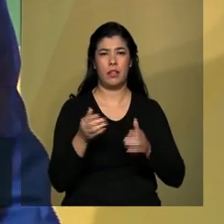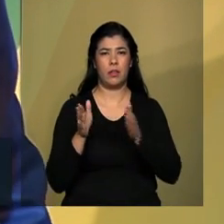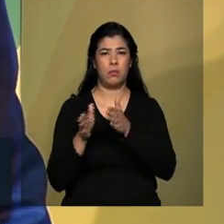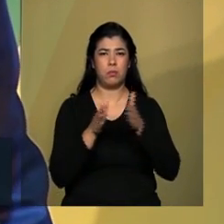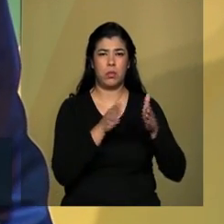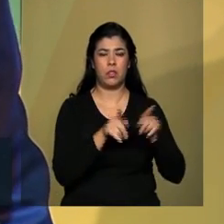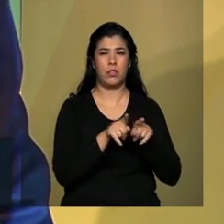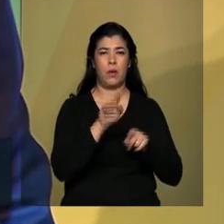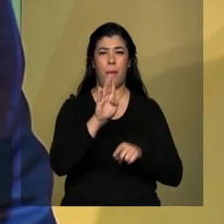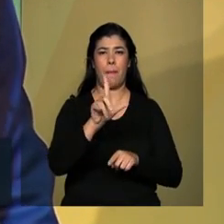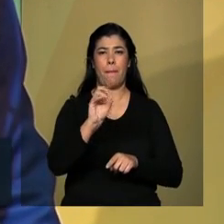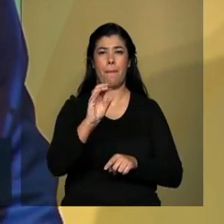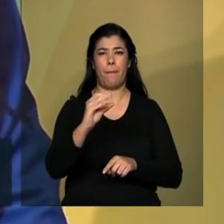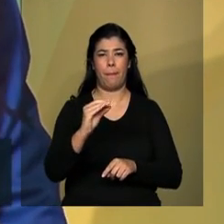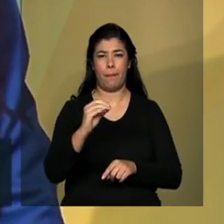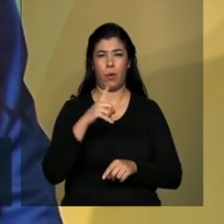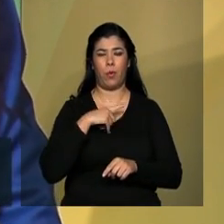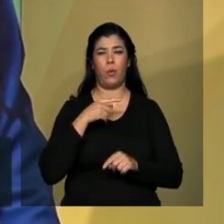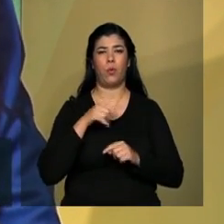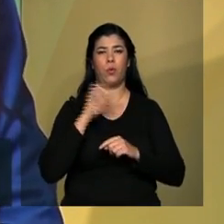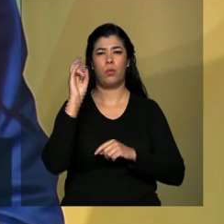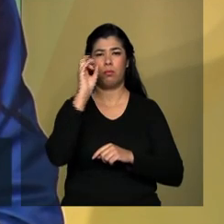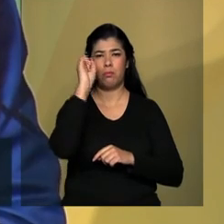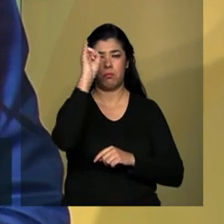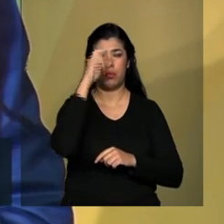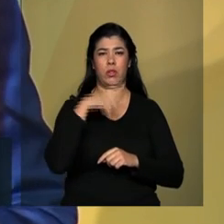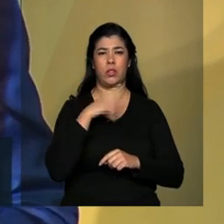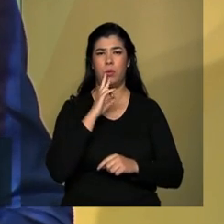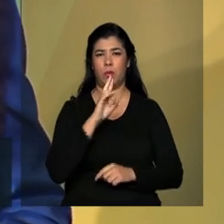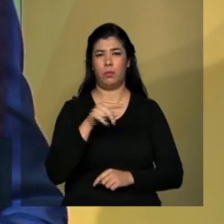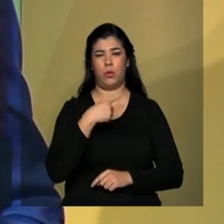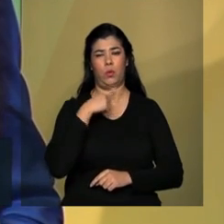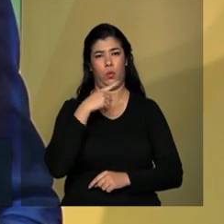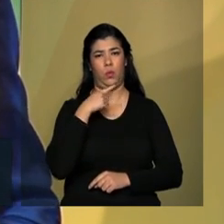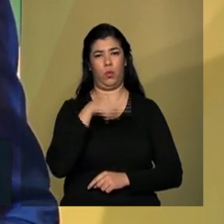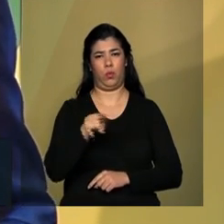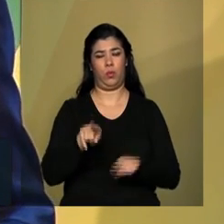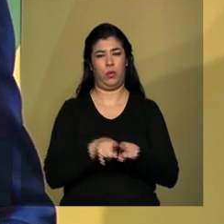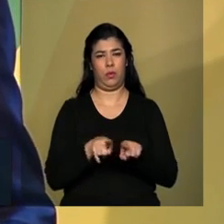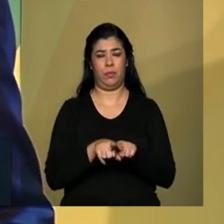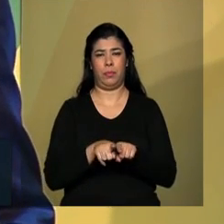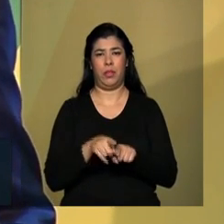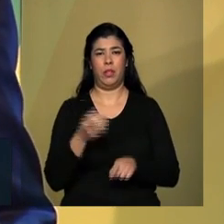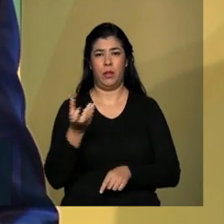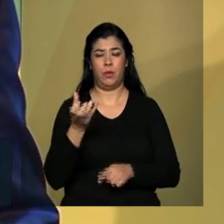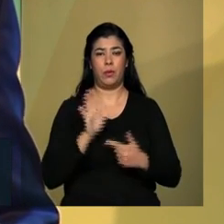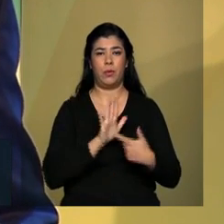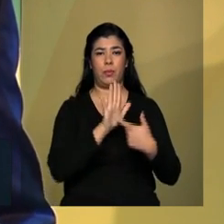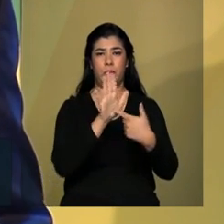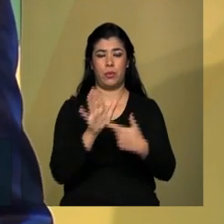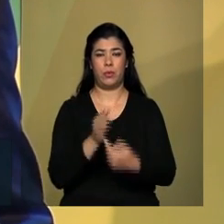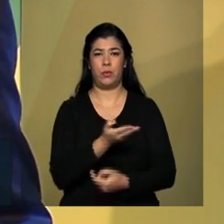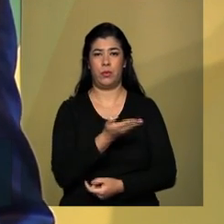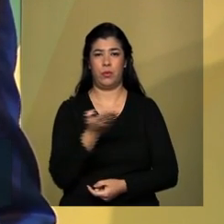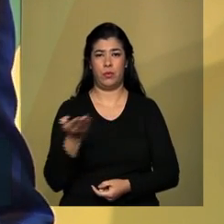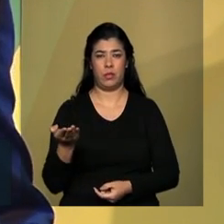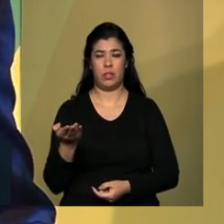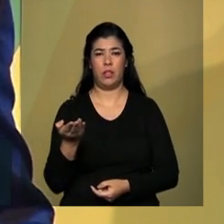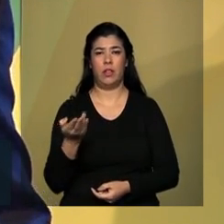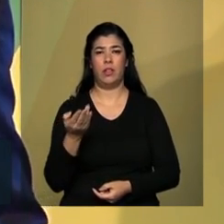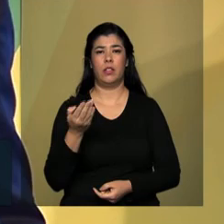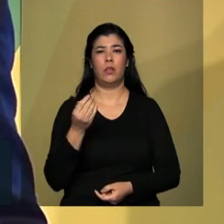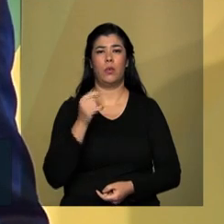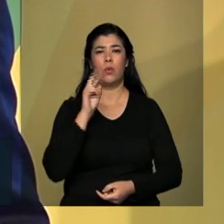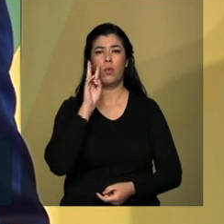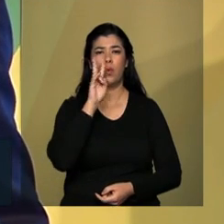características principais de cada um desses blocos, assim como responder a qualquer dúvida. Eu gostaria de passar para vocês somente uma visão geral